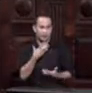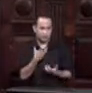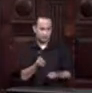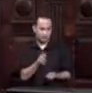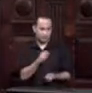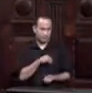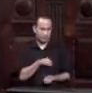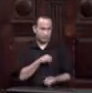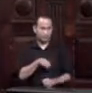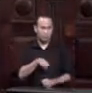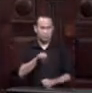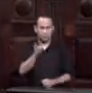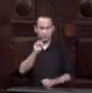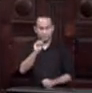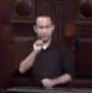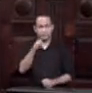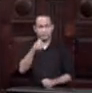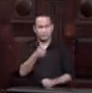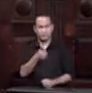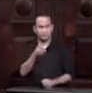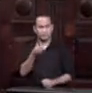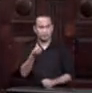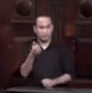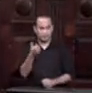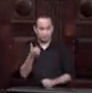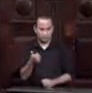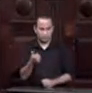R$ 8.162.